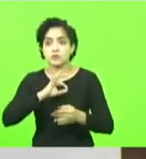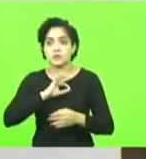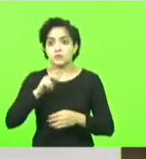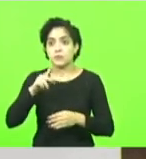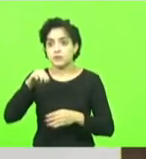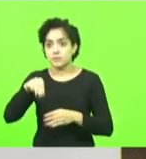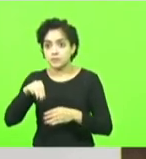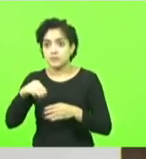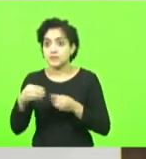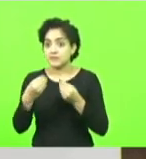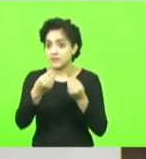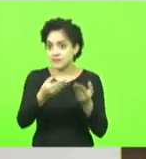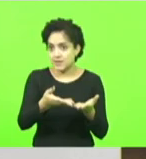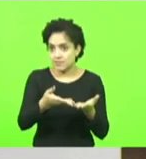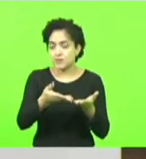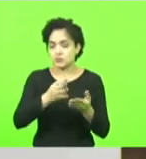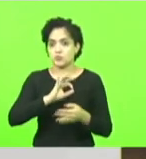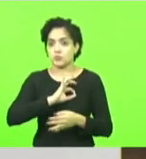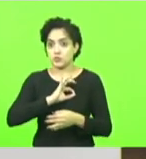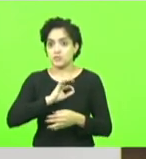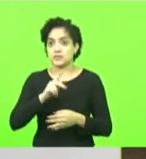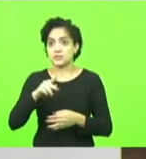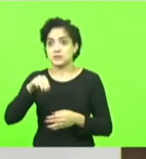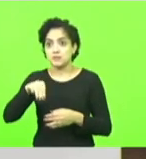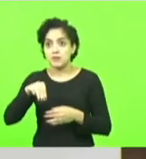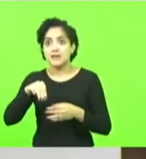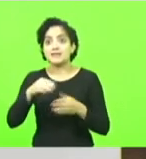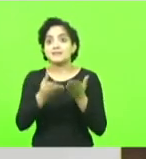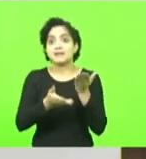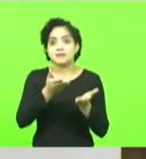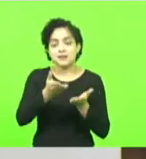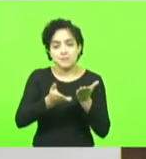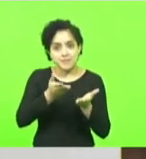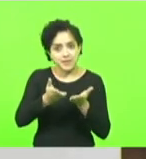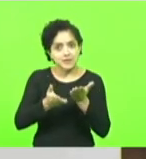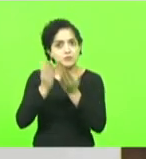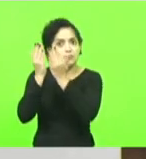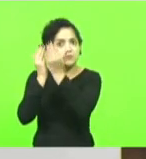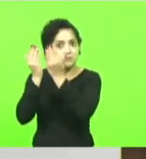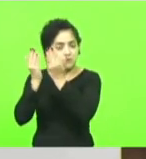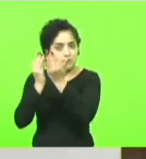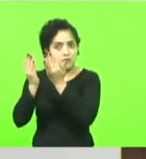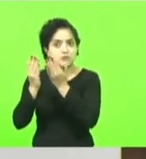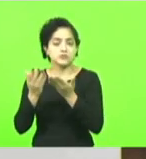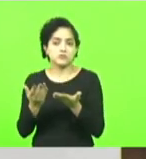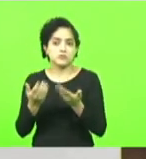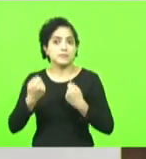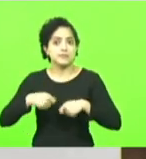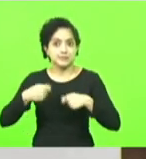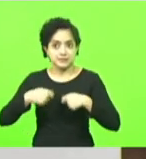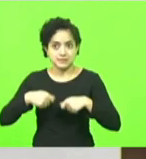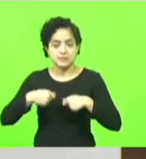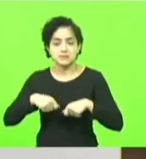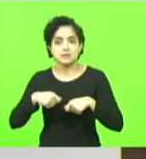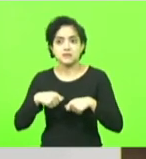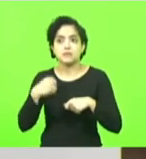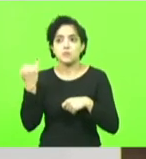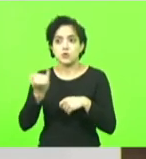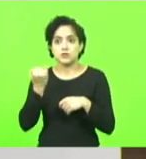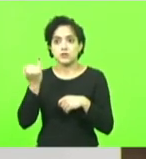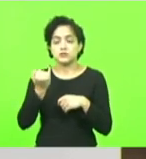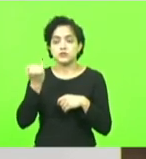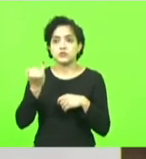dar para os policiais militares tratamento psicológico, afinal de contas, é necessário dar esse